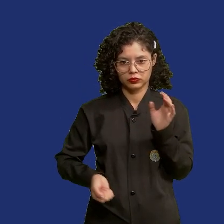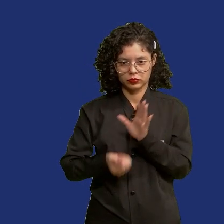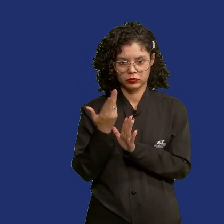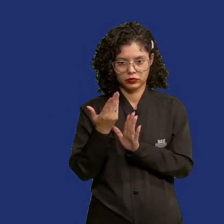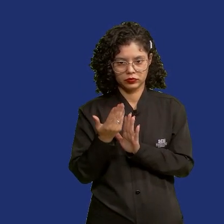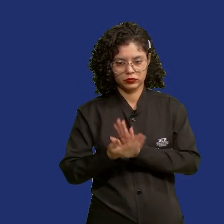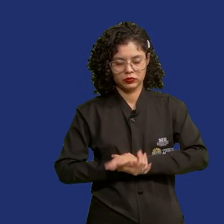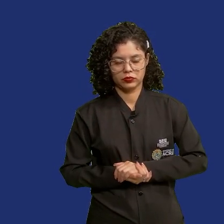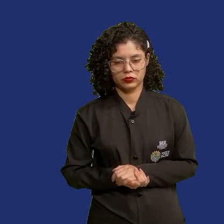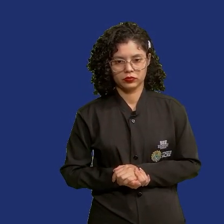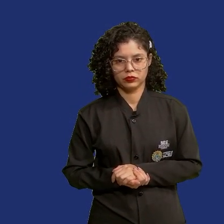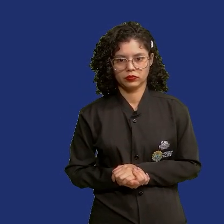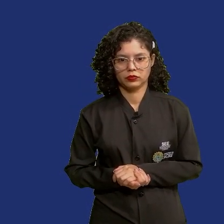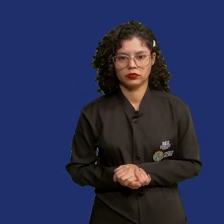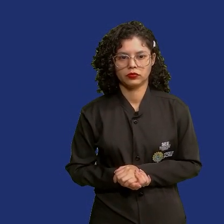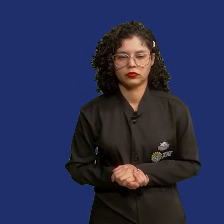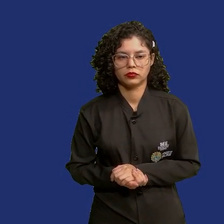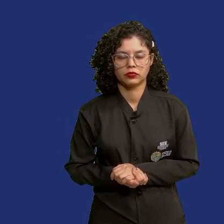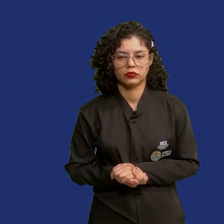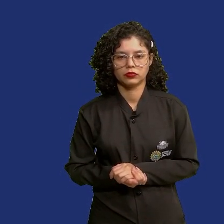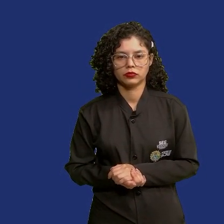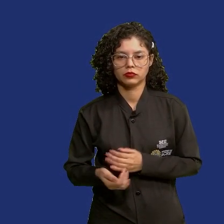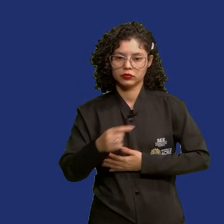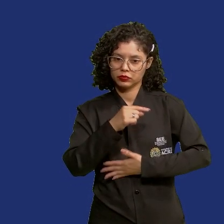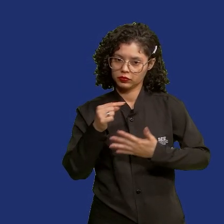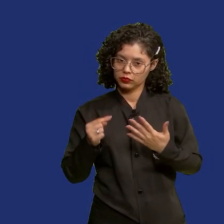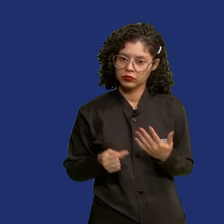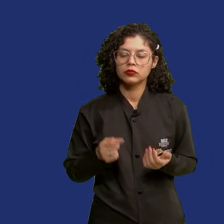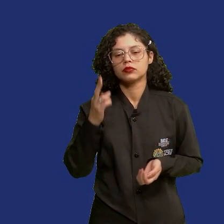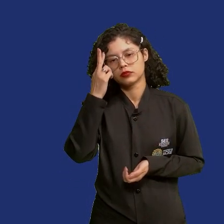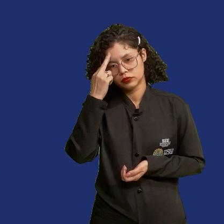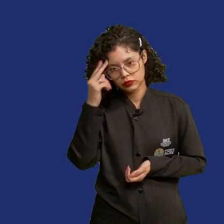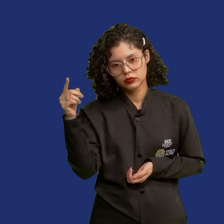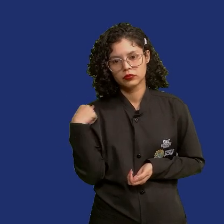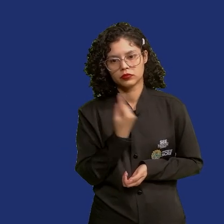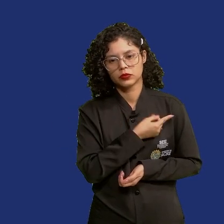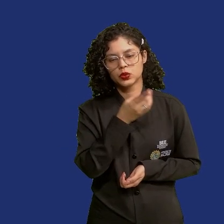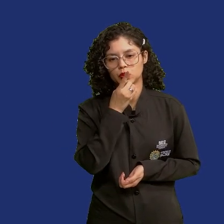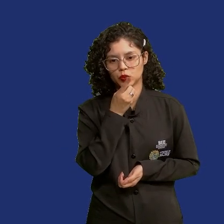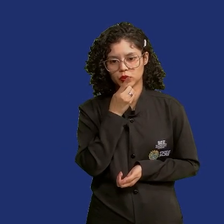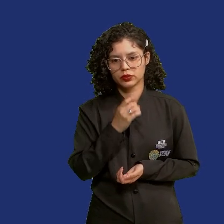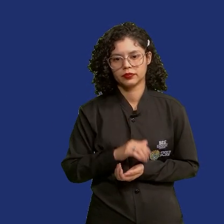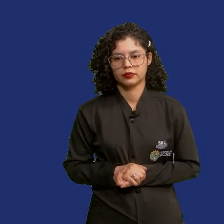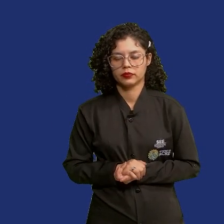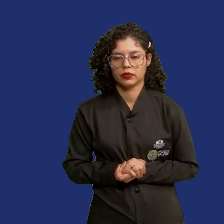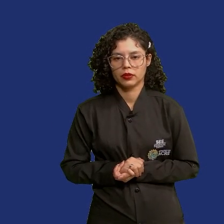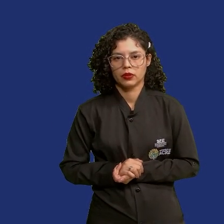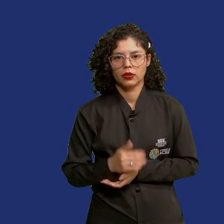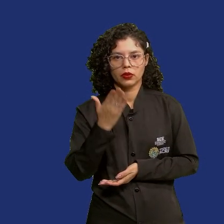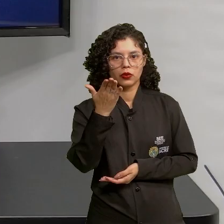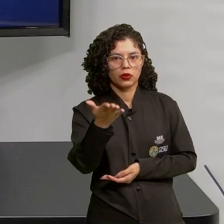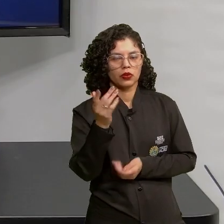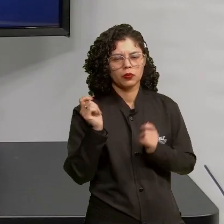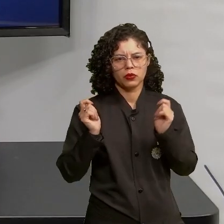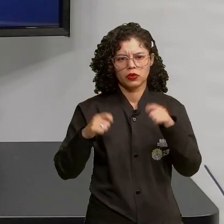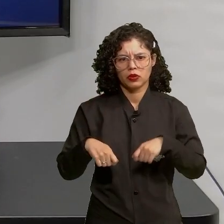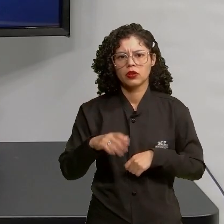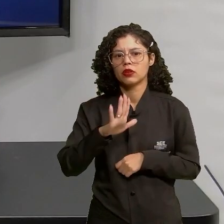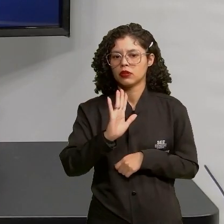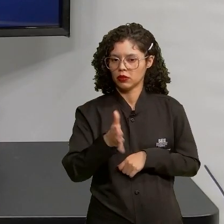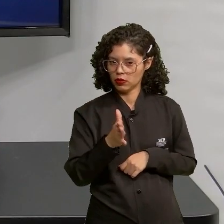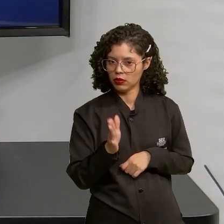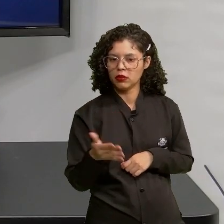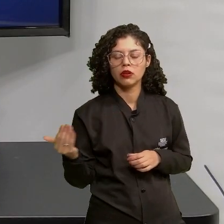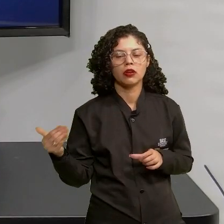criam aí o som. Então são instrumentos bem comuns no nosso dia a dia, que você muito provavelmente já